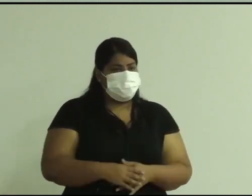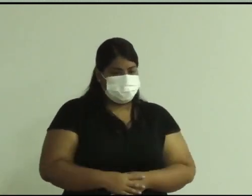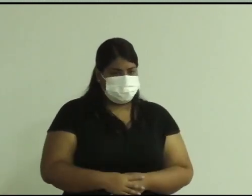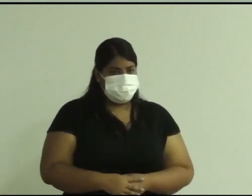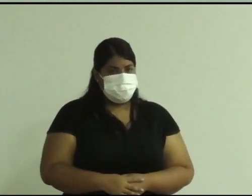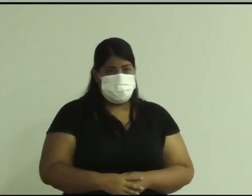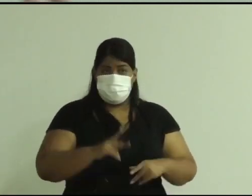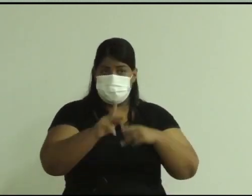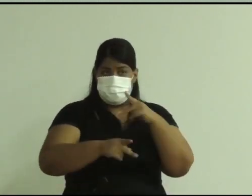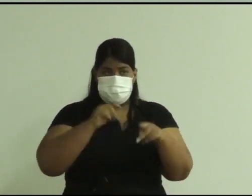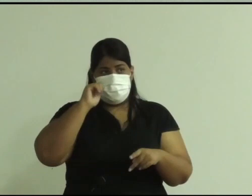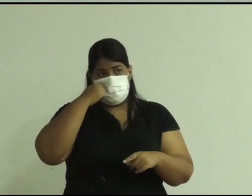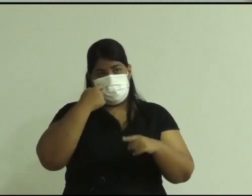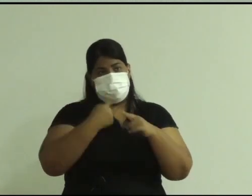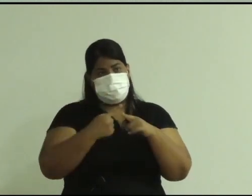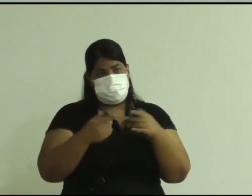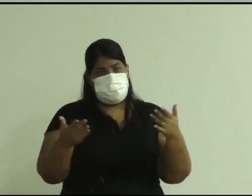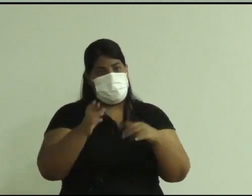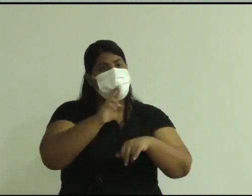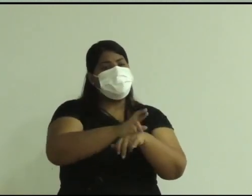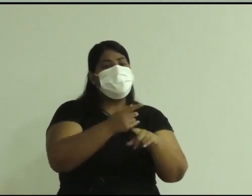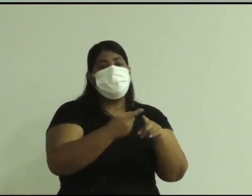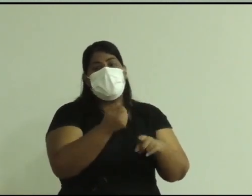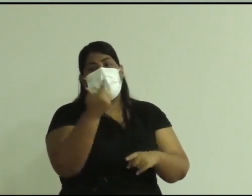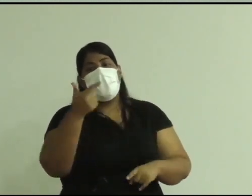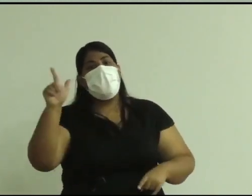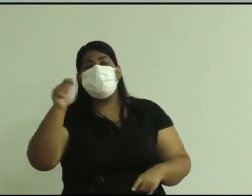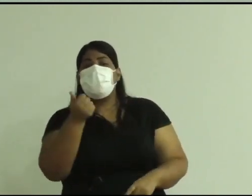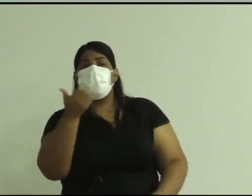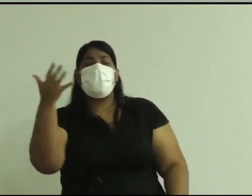falo população negra porque estou aqui representando, mas quantos outros